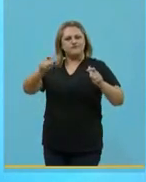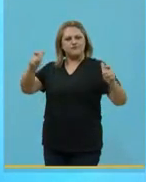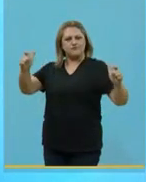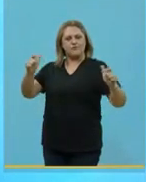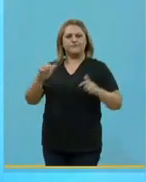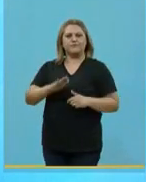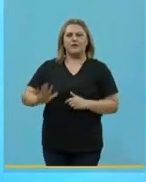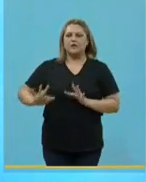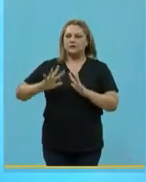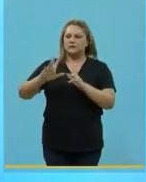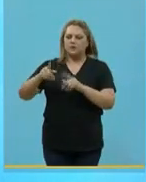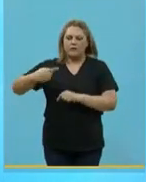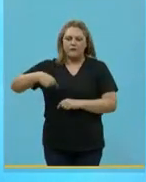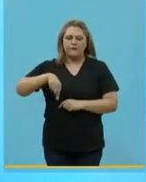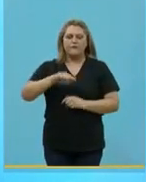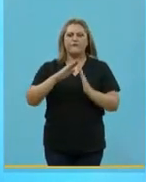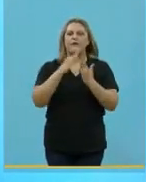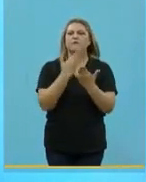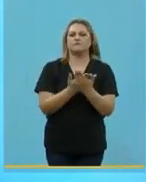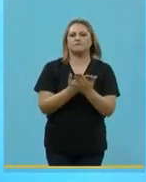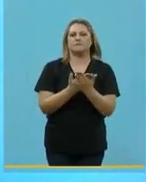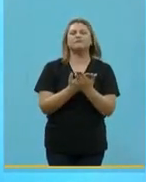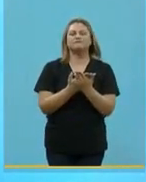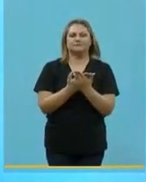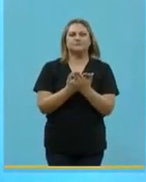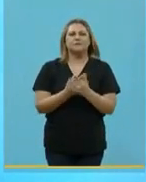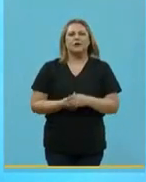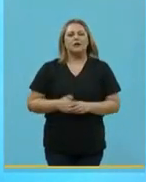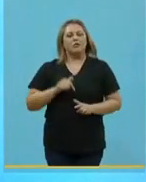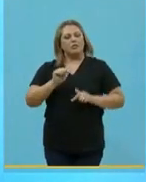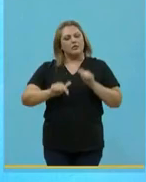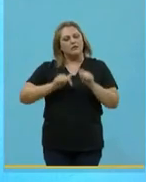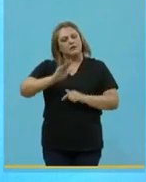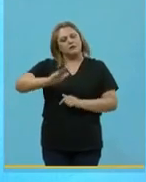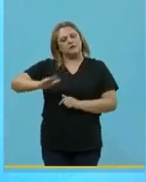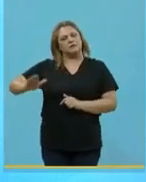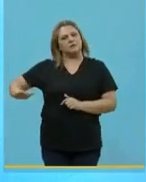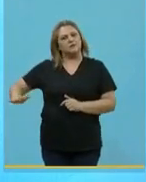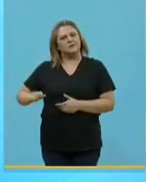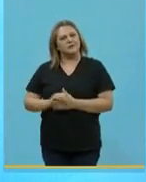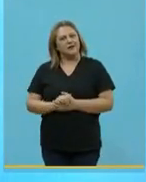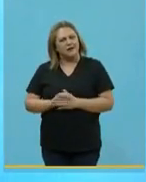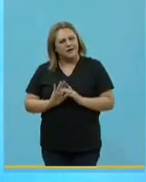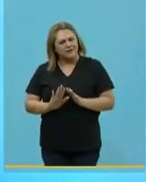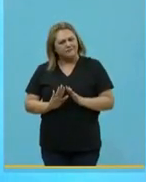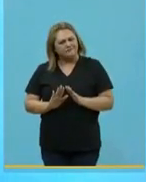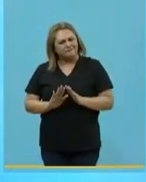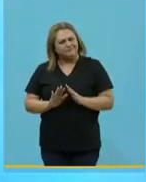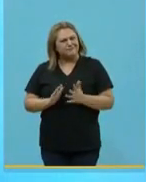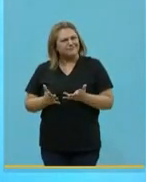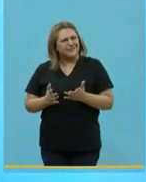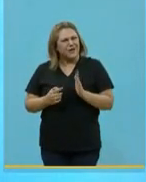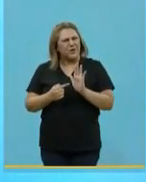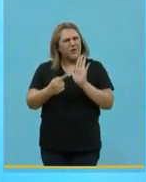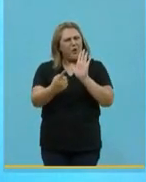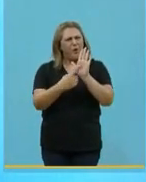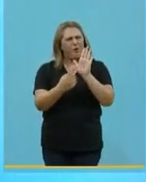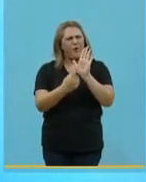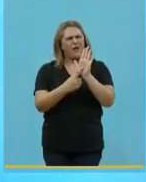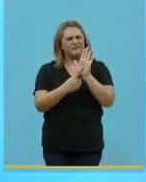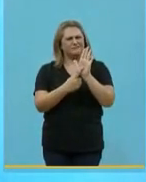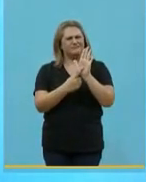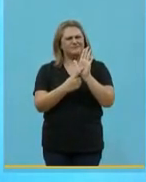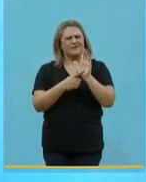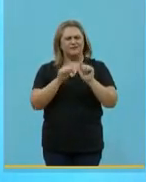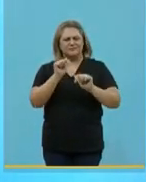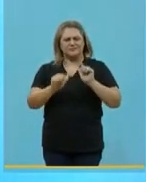escola agora o trabalho infantil é uma das faces da perversidade do trabalho no brasil e aqui eu quero falar do